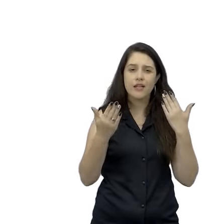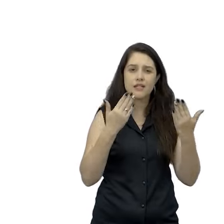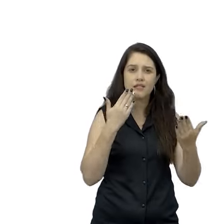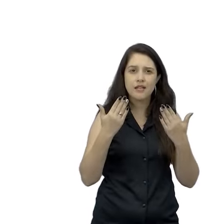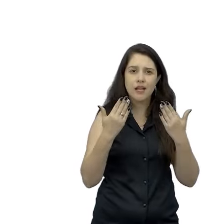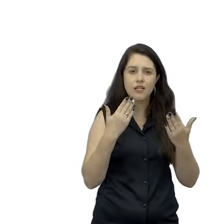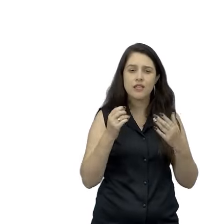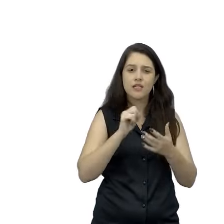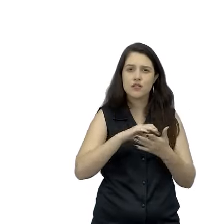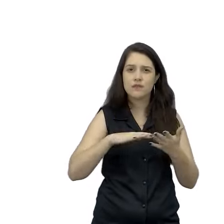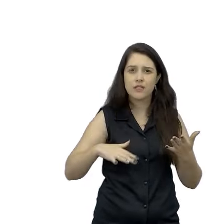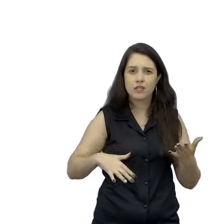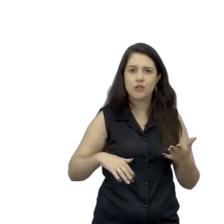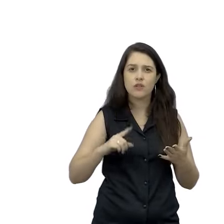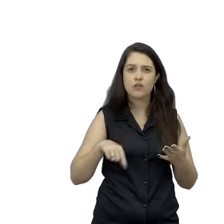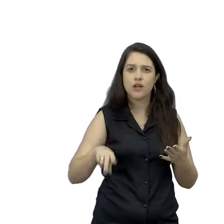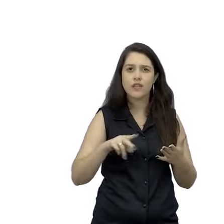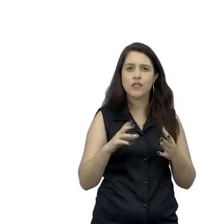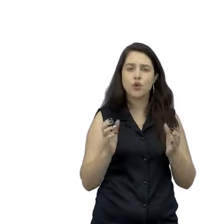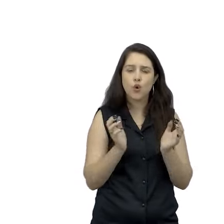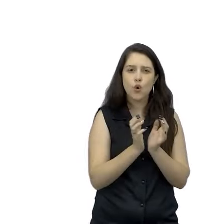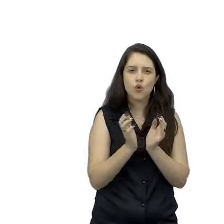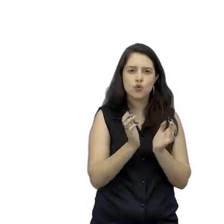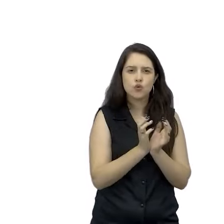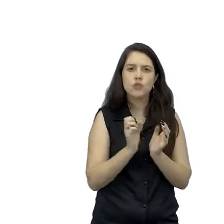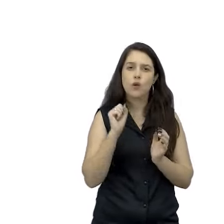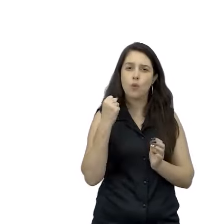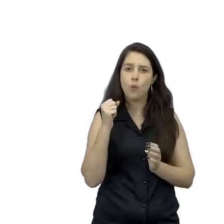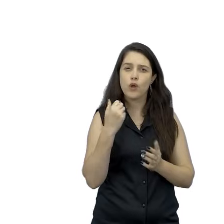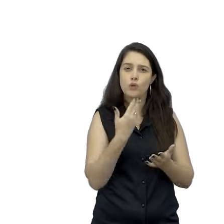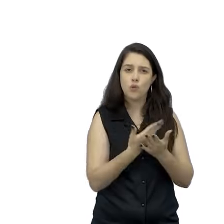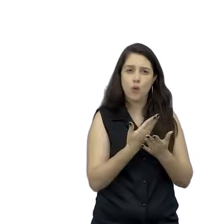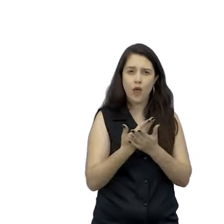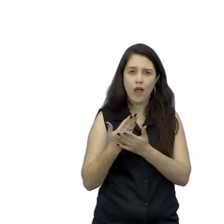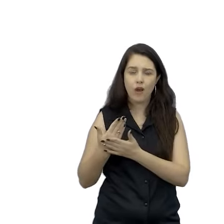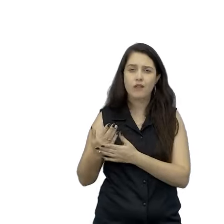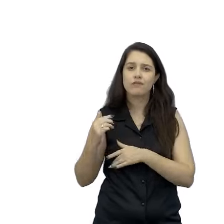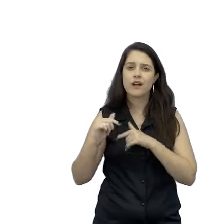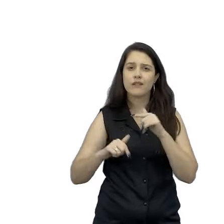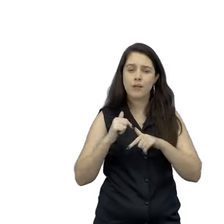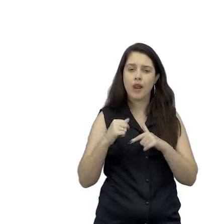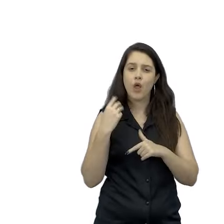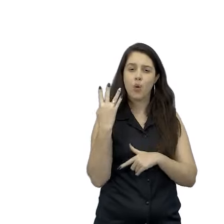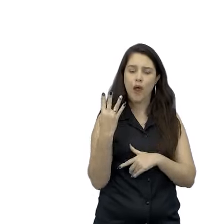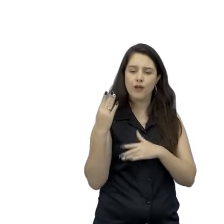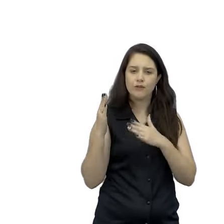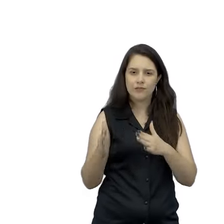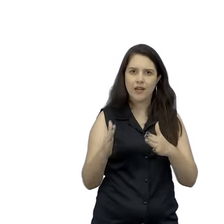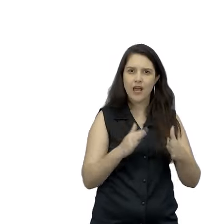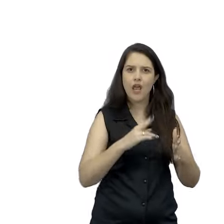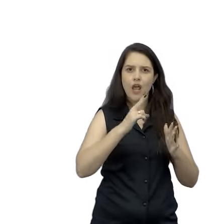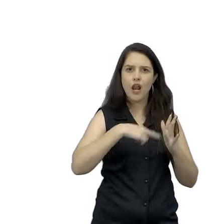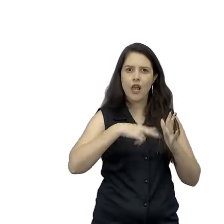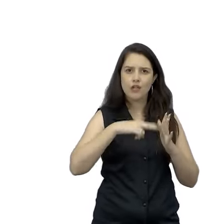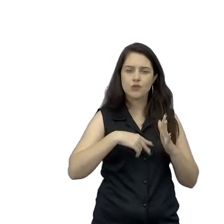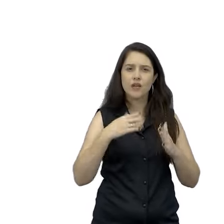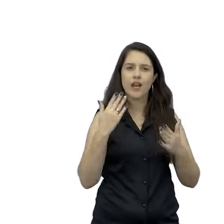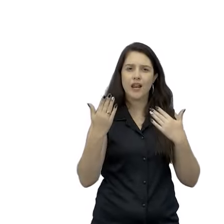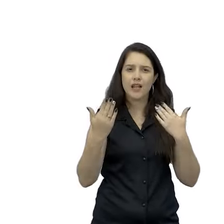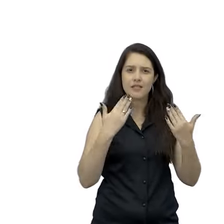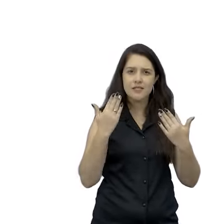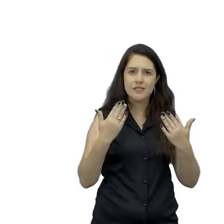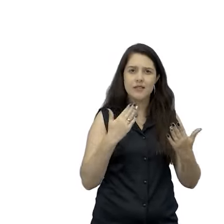de atividade, naquele conjunto das 8 aulas, se vai trabalhar esses 4 eixos aqui, que é a leitura, a oralidade,